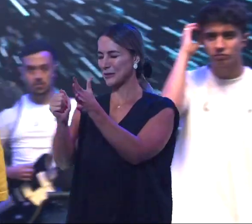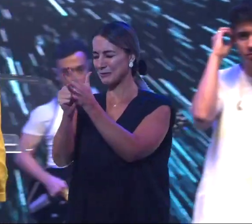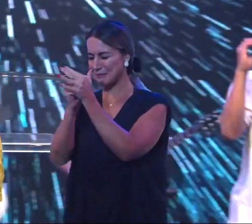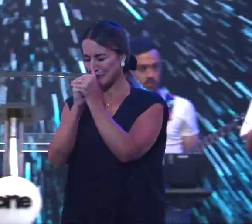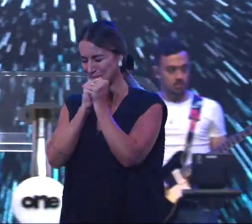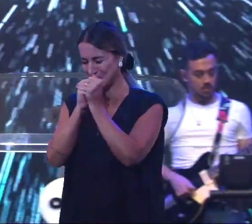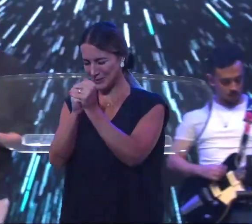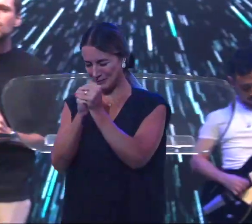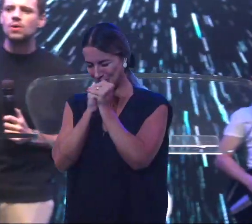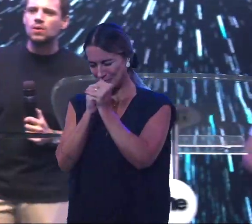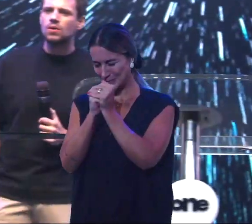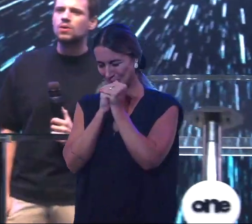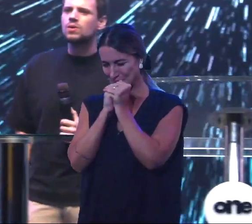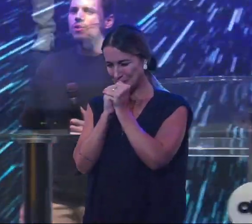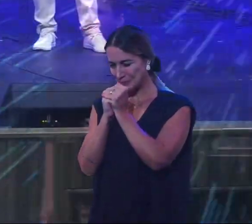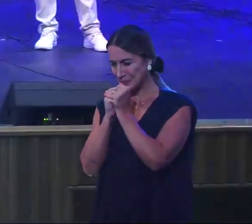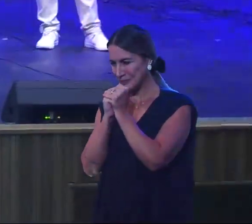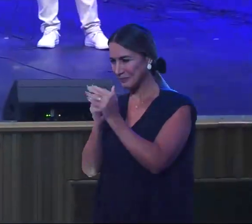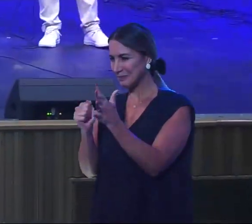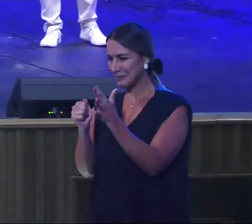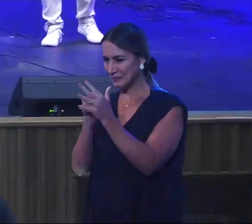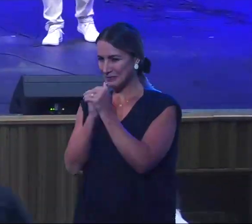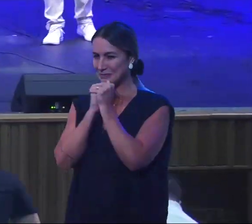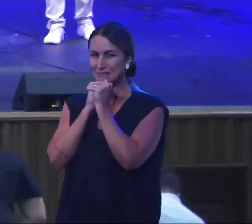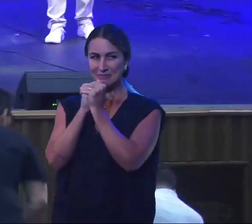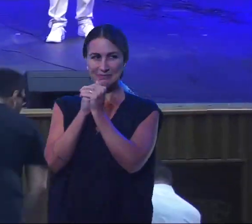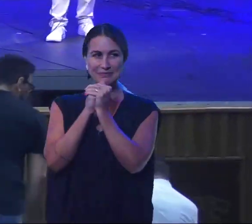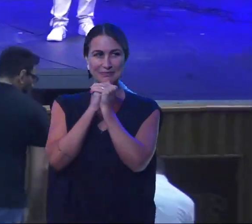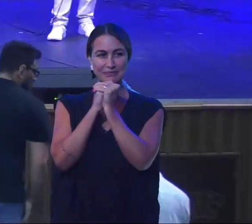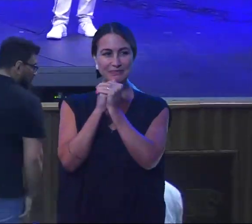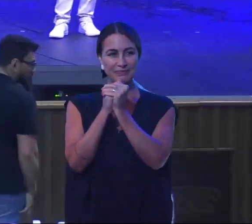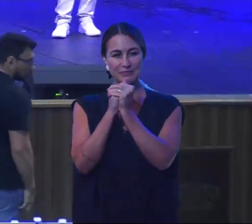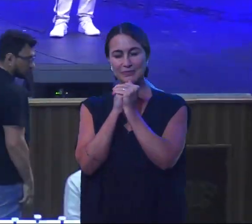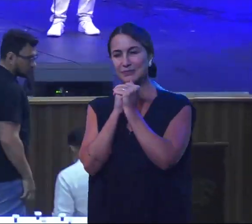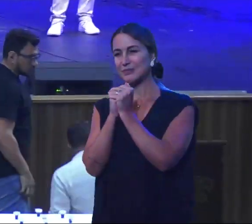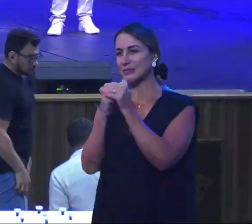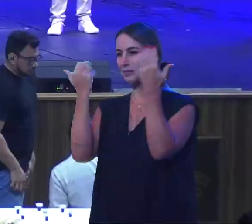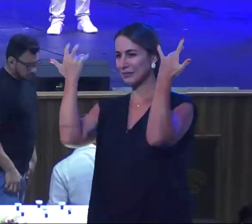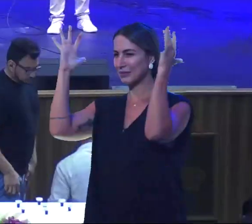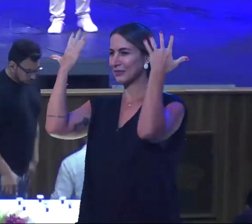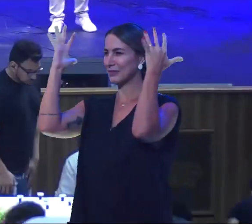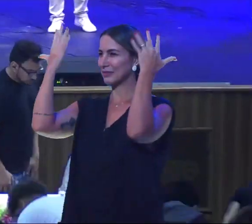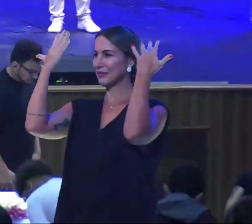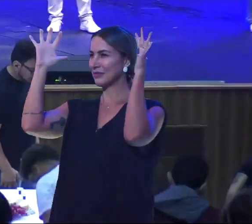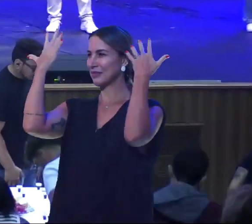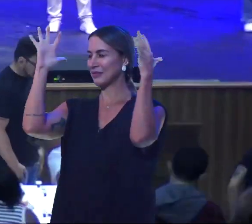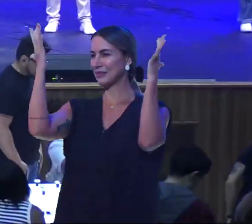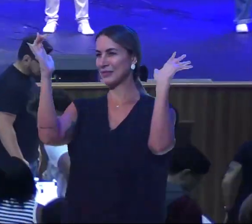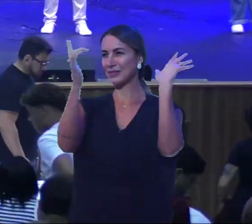Amém, amém e amém e amém. Pode salvar de palmas para Jesus no seu lugar,